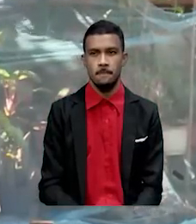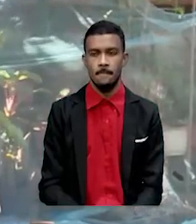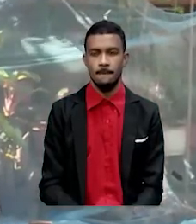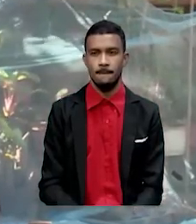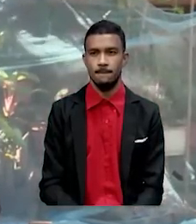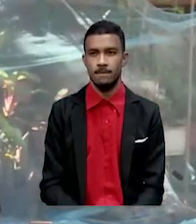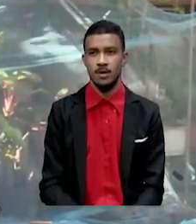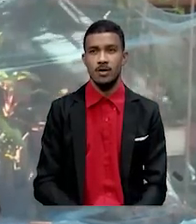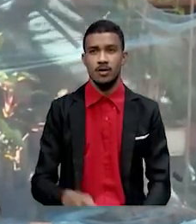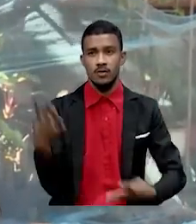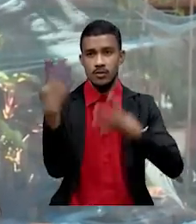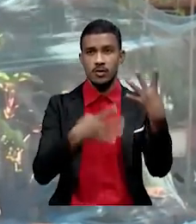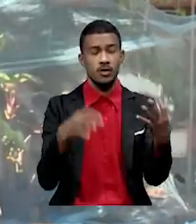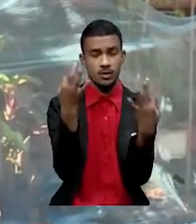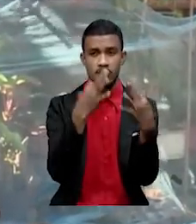Foi no outro dia,